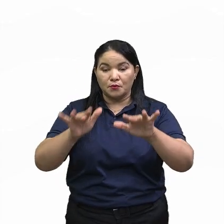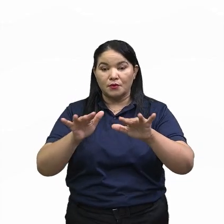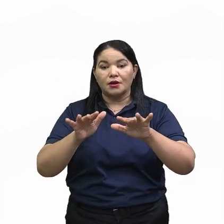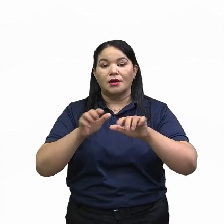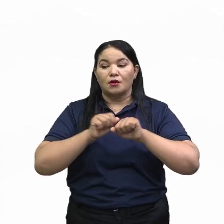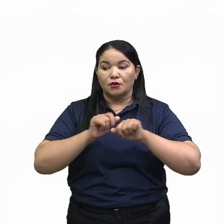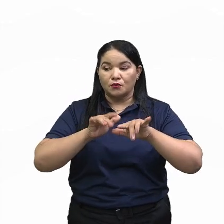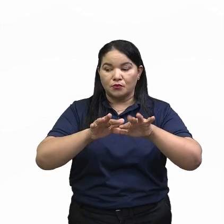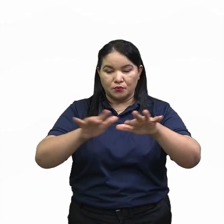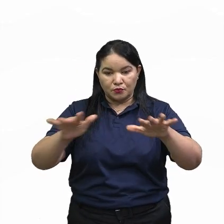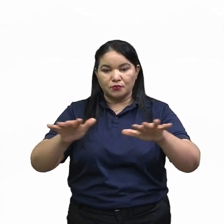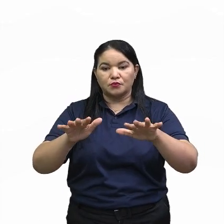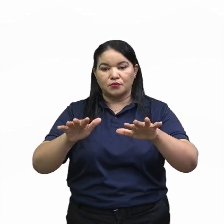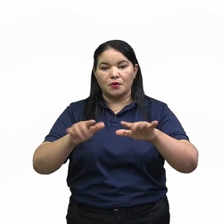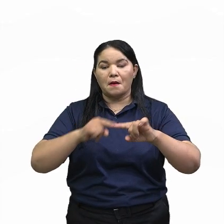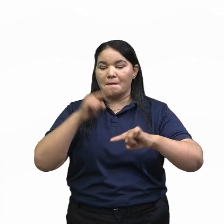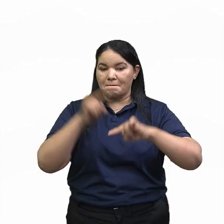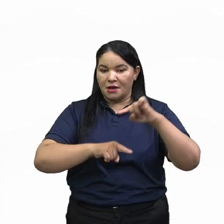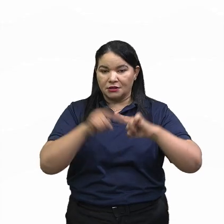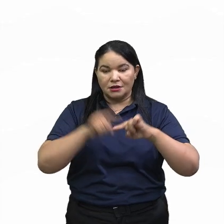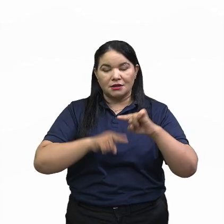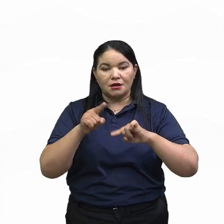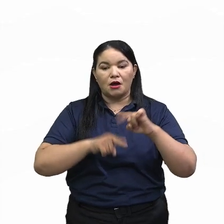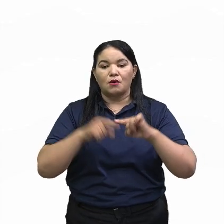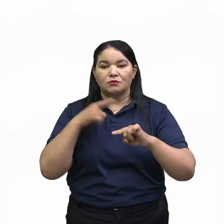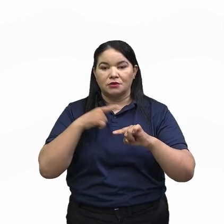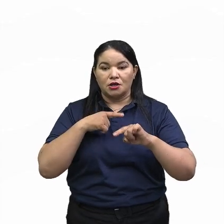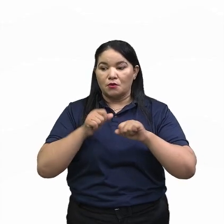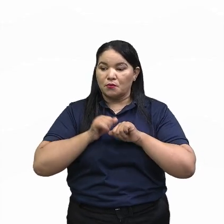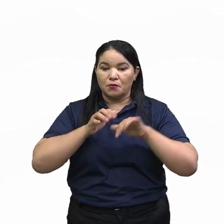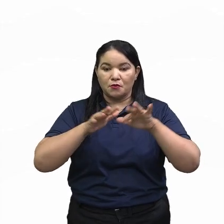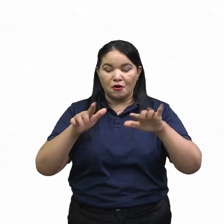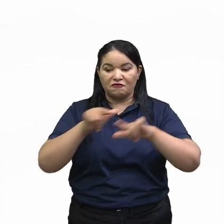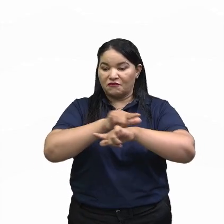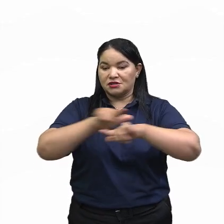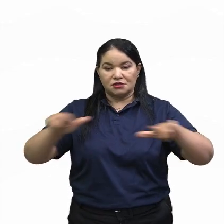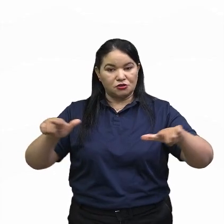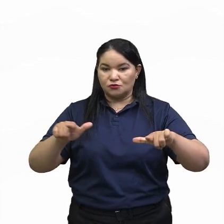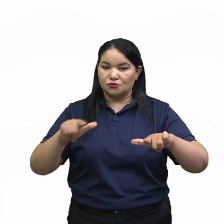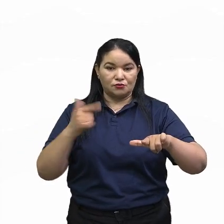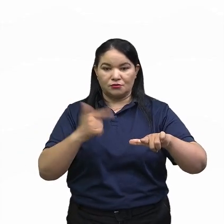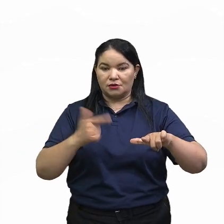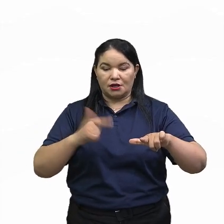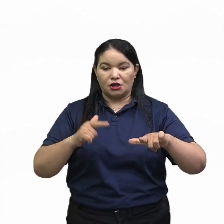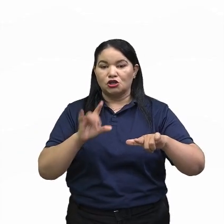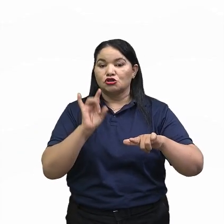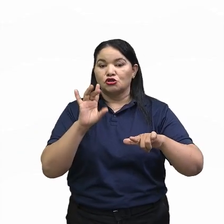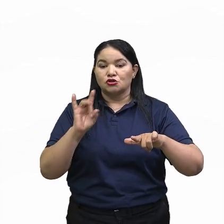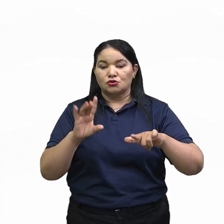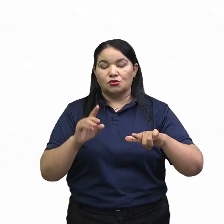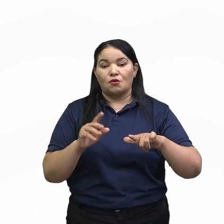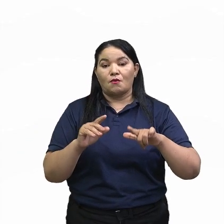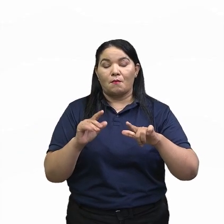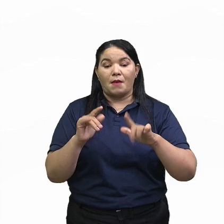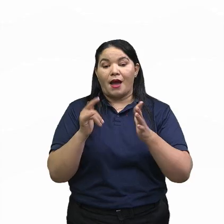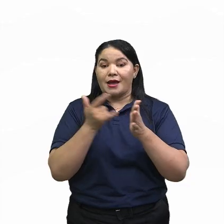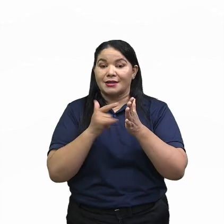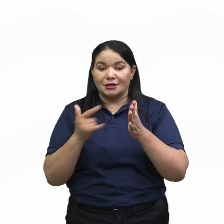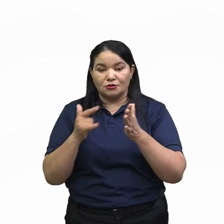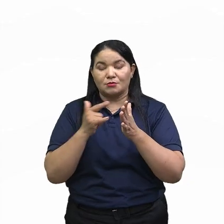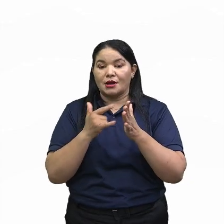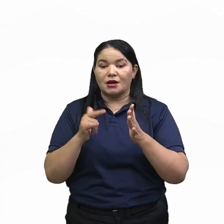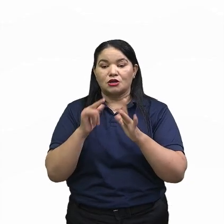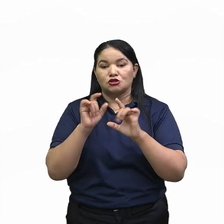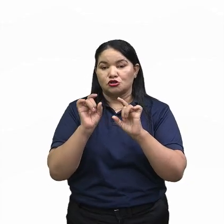meio material. O som não se propaga no vácuo. A única onda que se propaga no vácuo é a onda eletromagnética. A